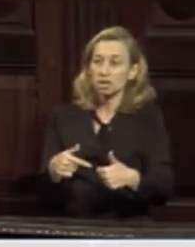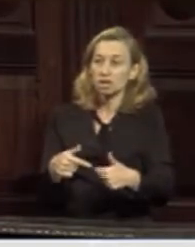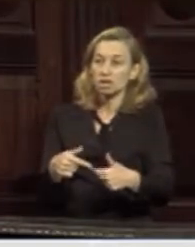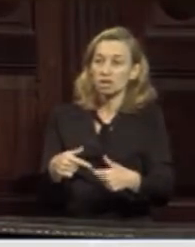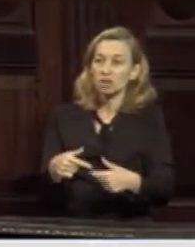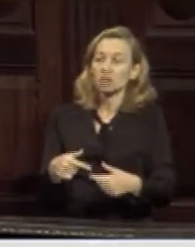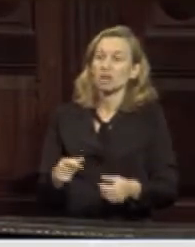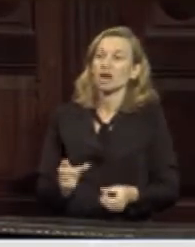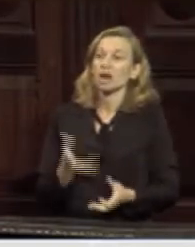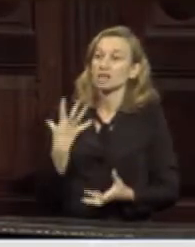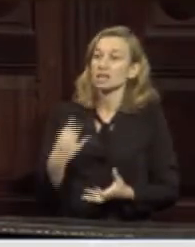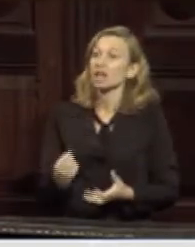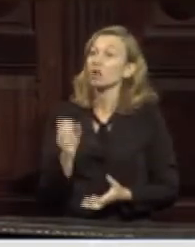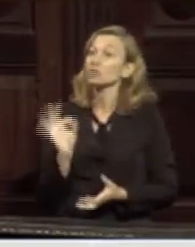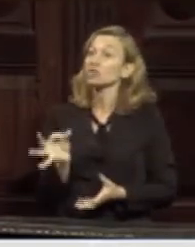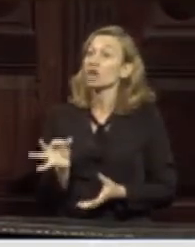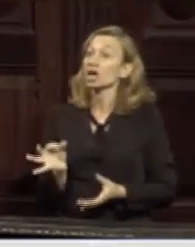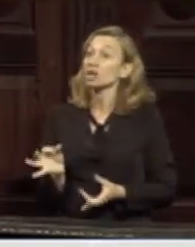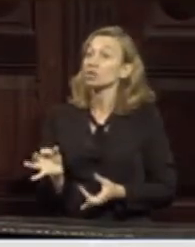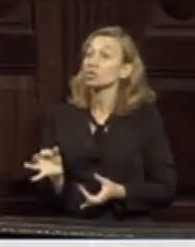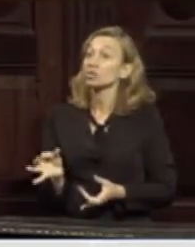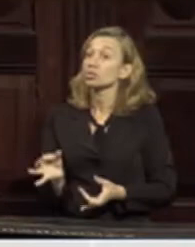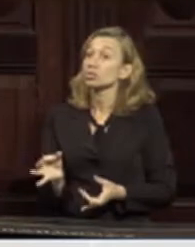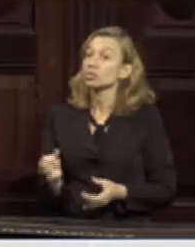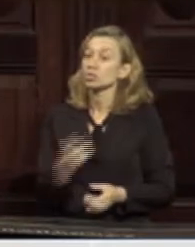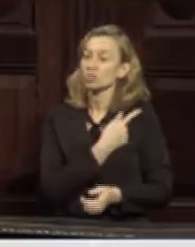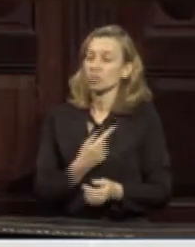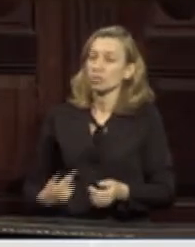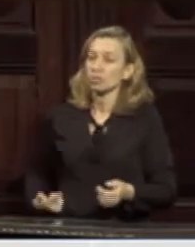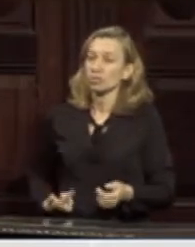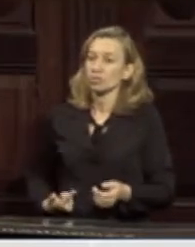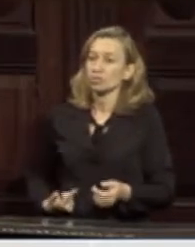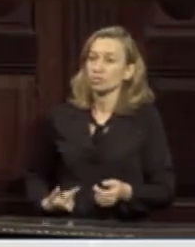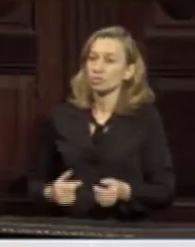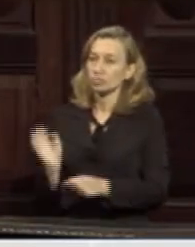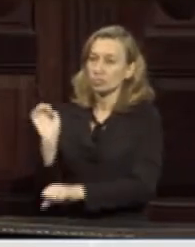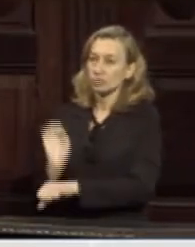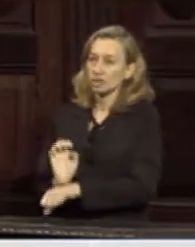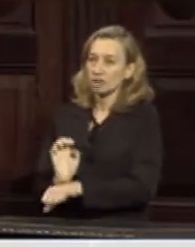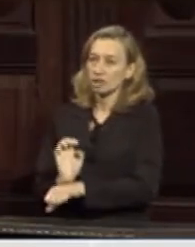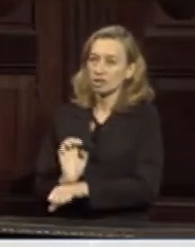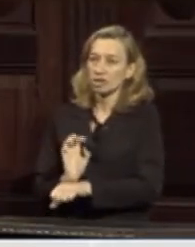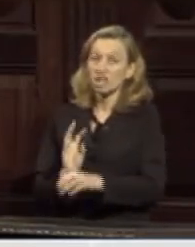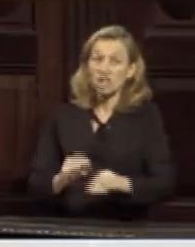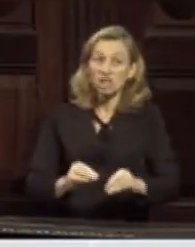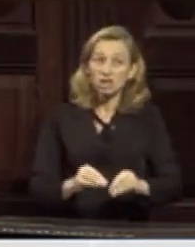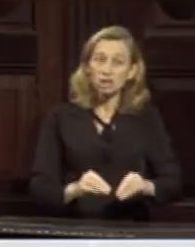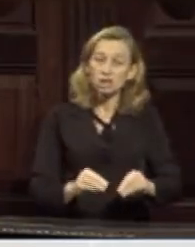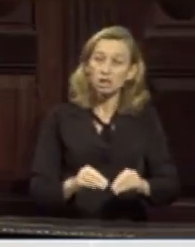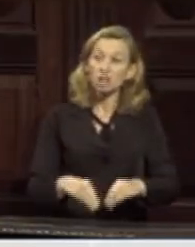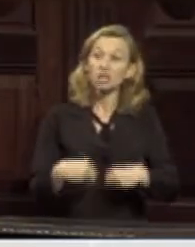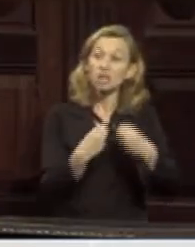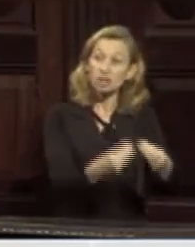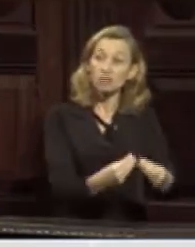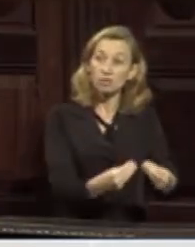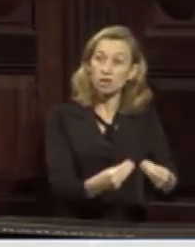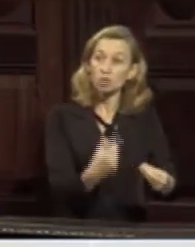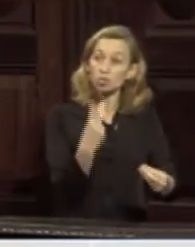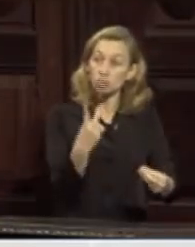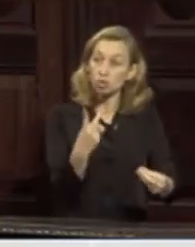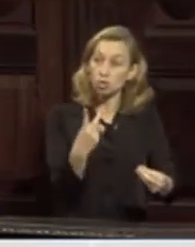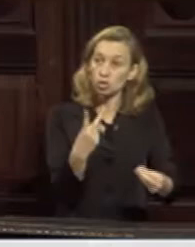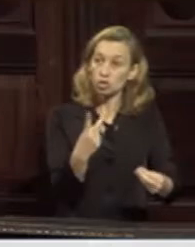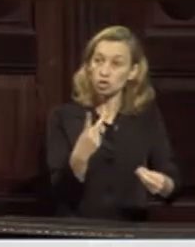vigindo e exigir que o governo federal recoloque esses 2 campos do pós-sal no próximo leilão,